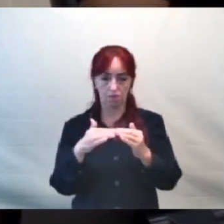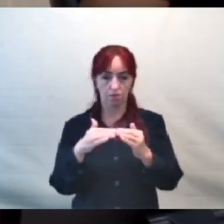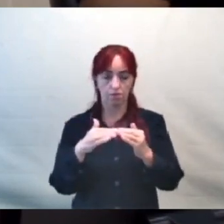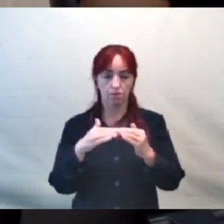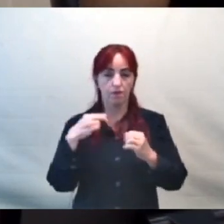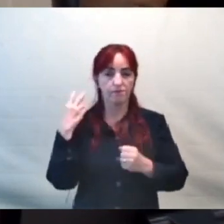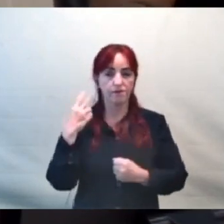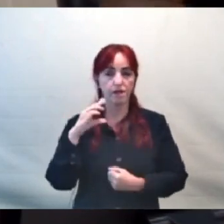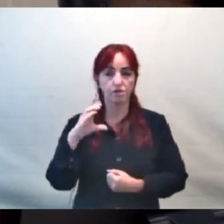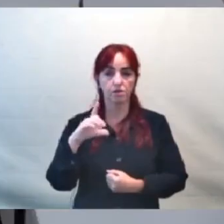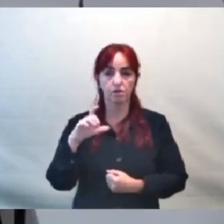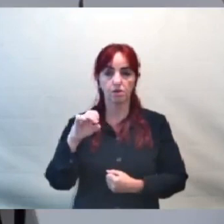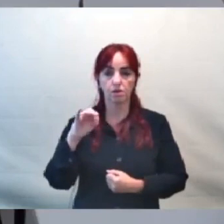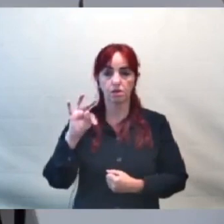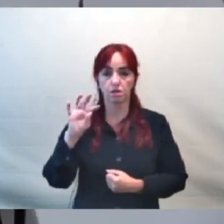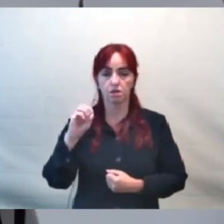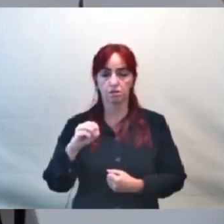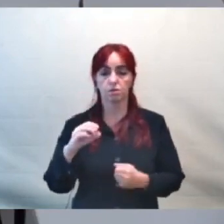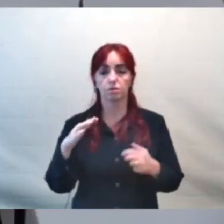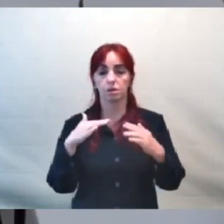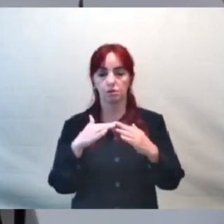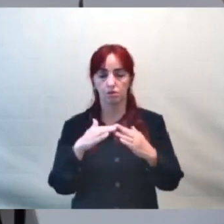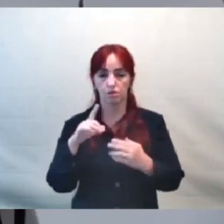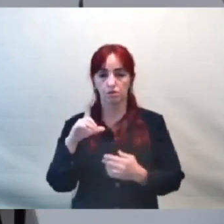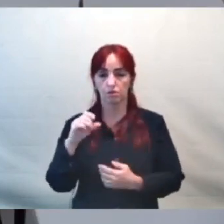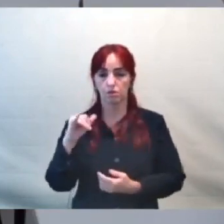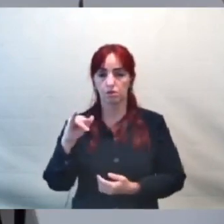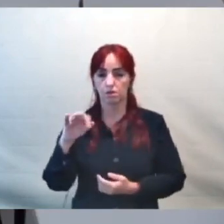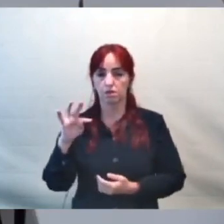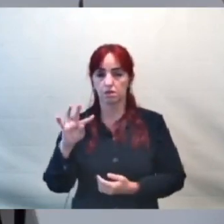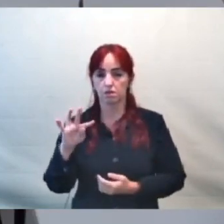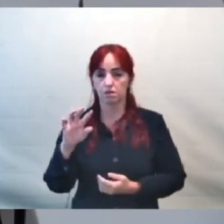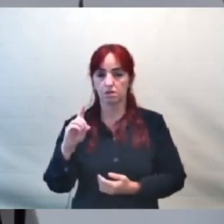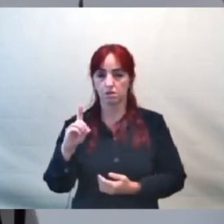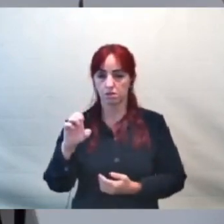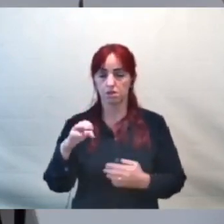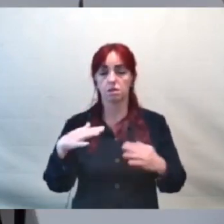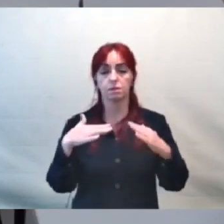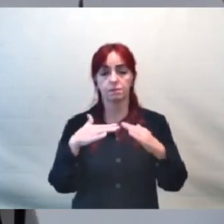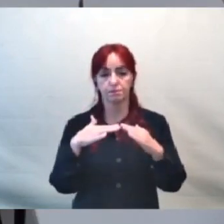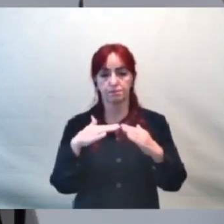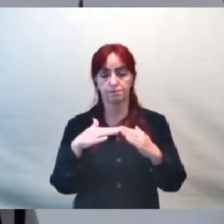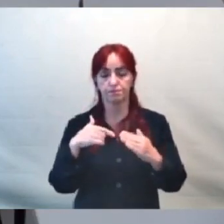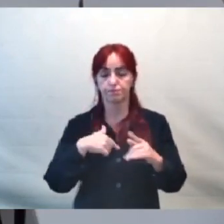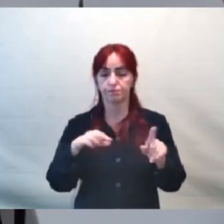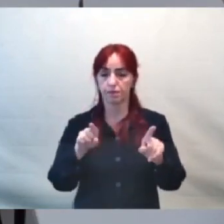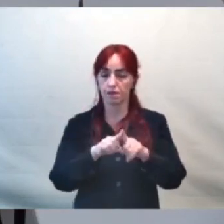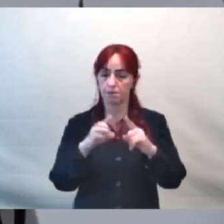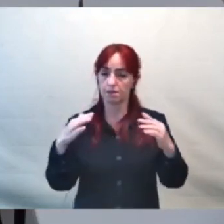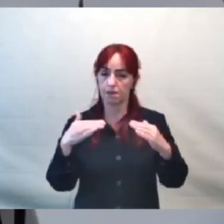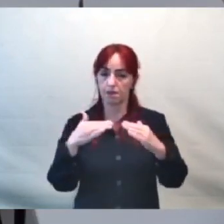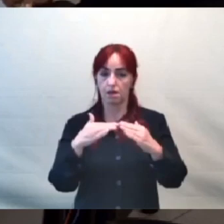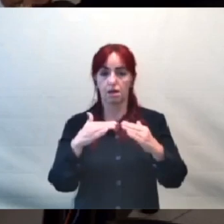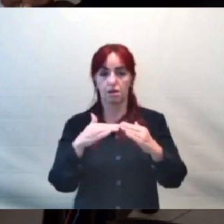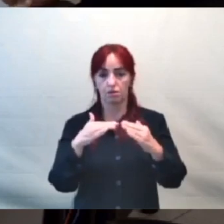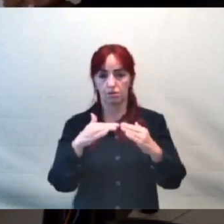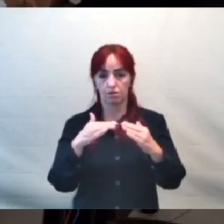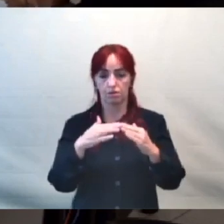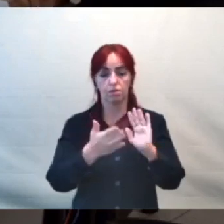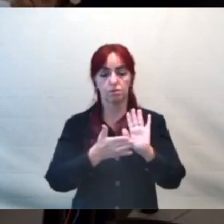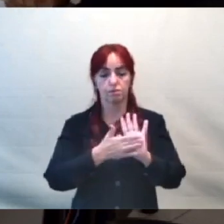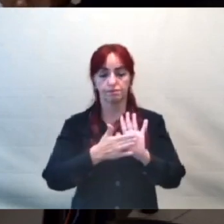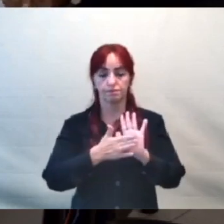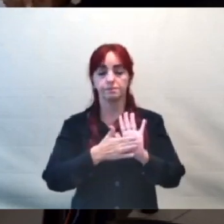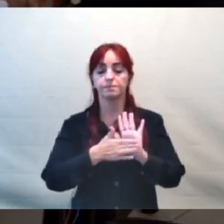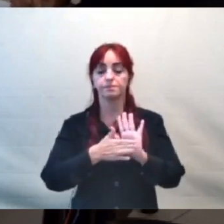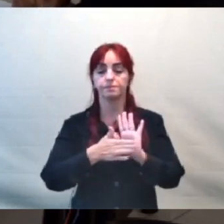De acordo, presidente. Vereador Aloide Gonçalves. De acordo. Eu também fico de acordo com a inversão da pauta. Passamos,